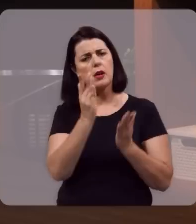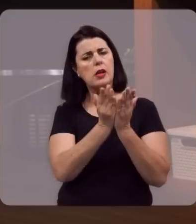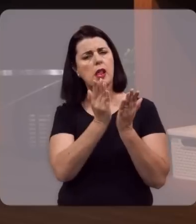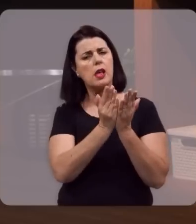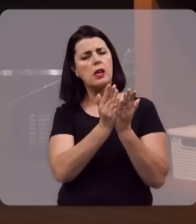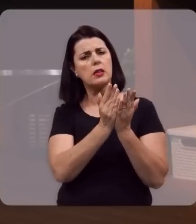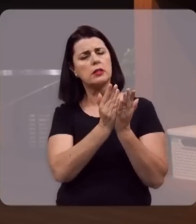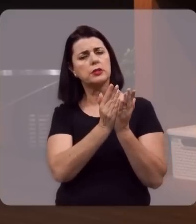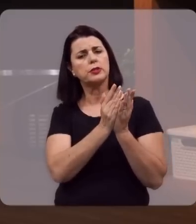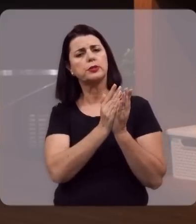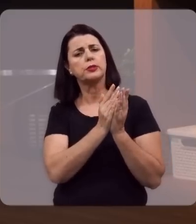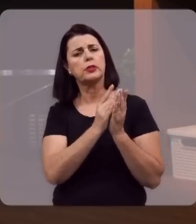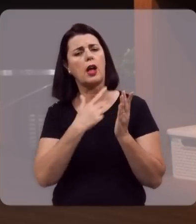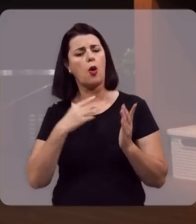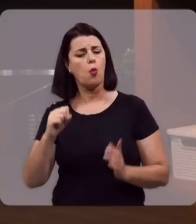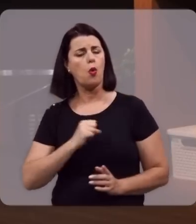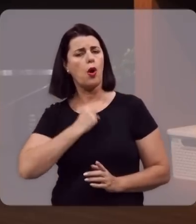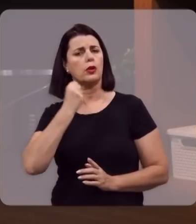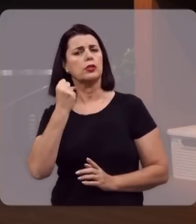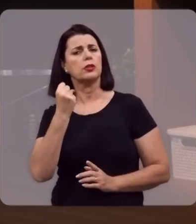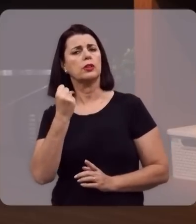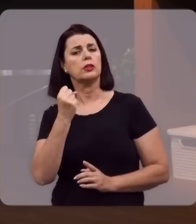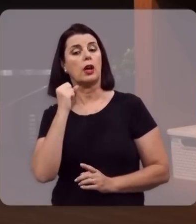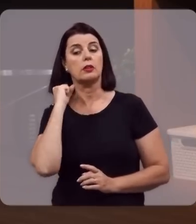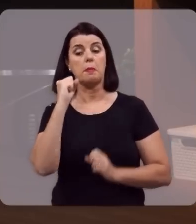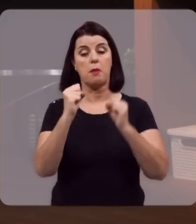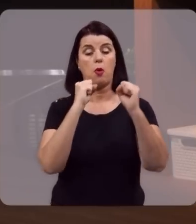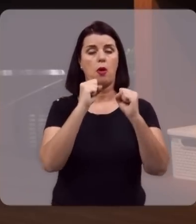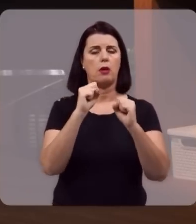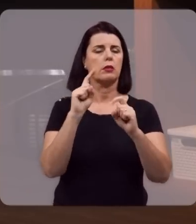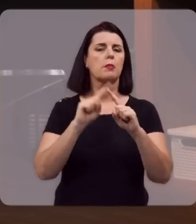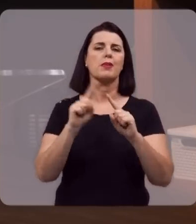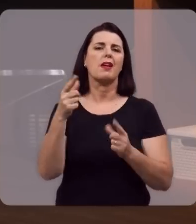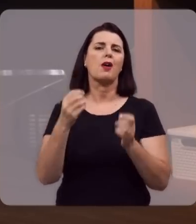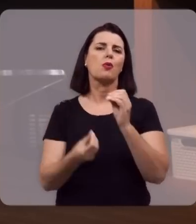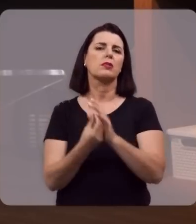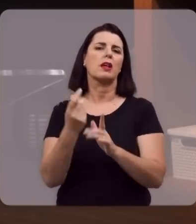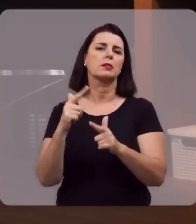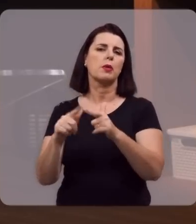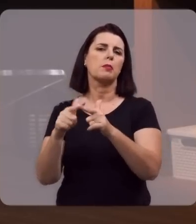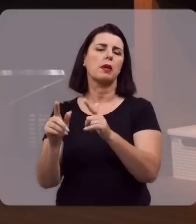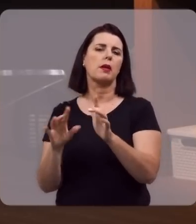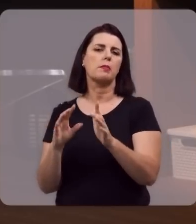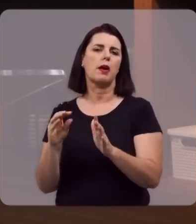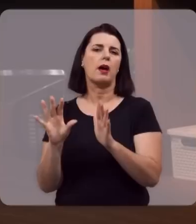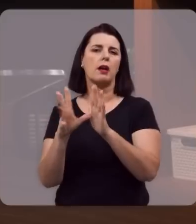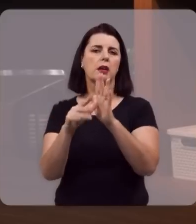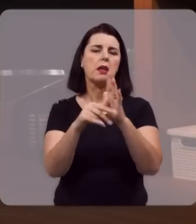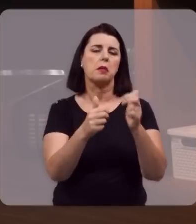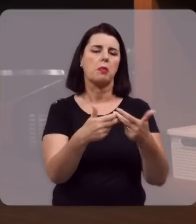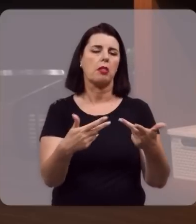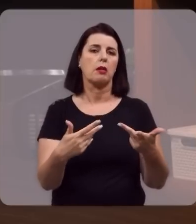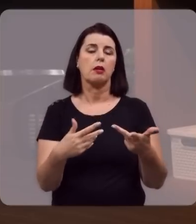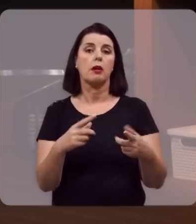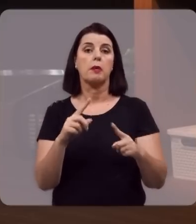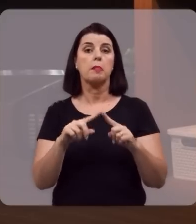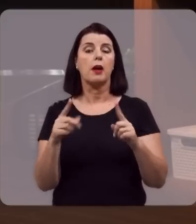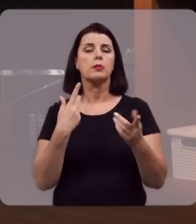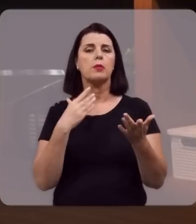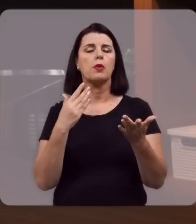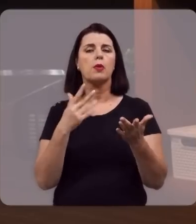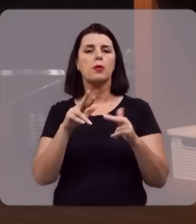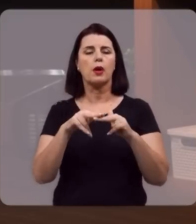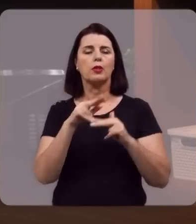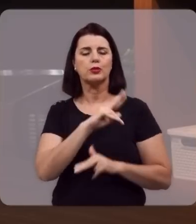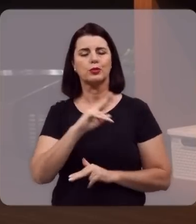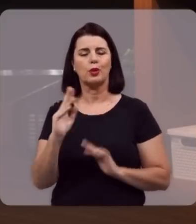cristãos, eles são odiados e eles são mortos, não porque cometem crimes. Eles são odiados por causa do